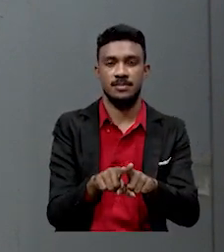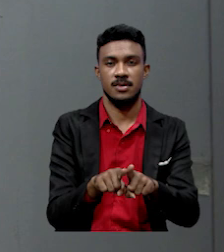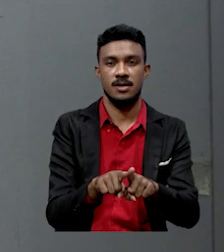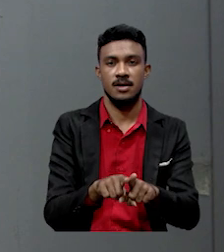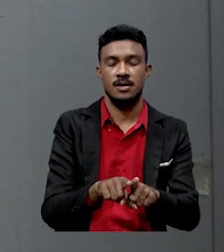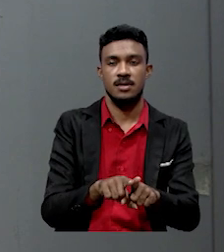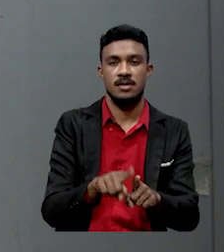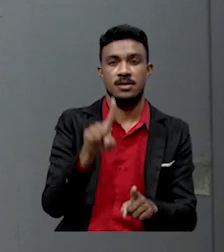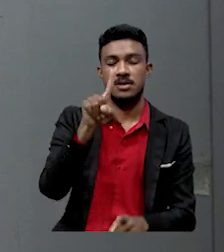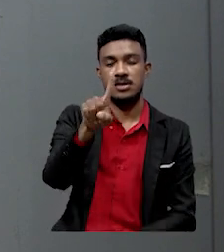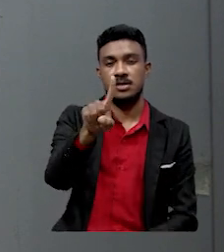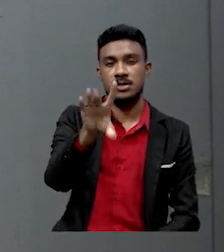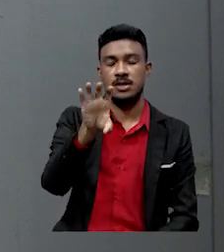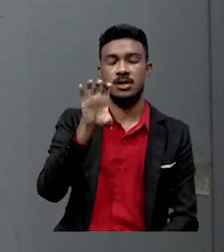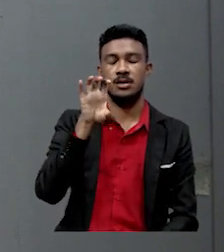cento